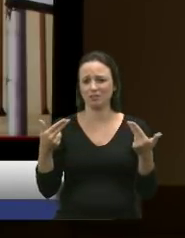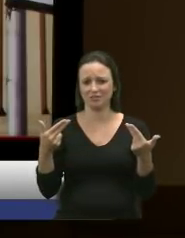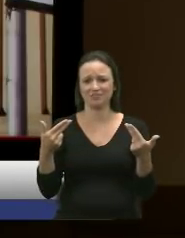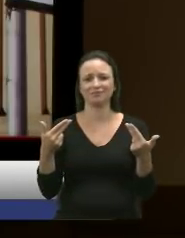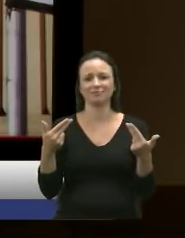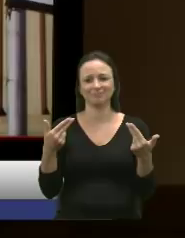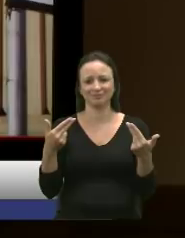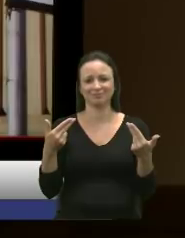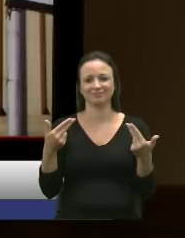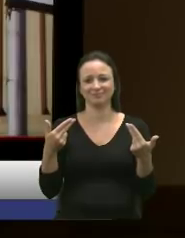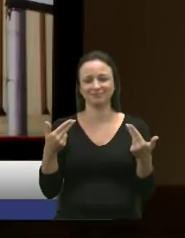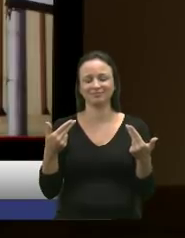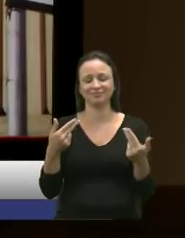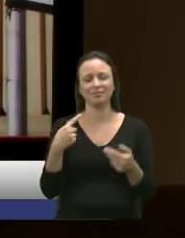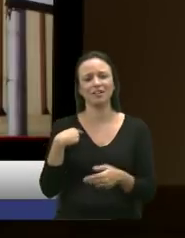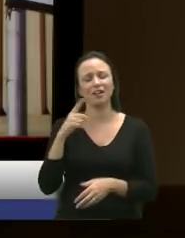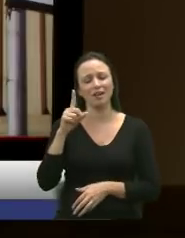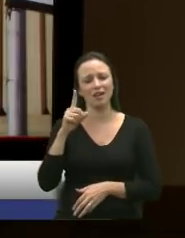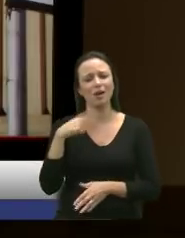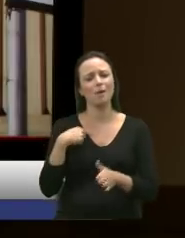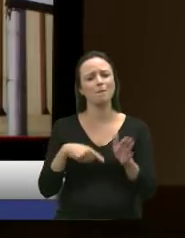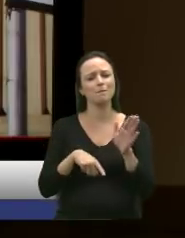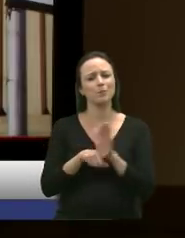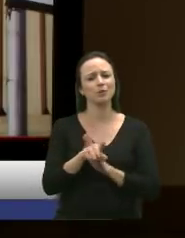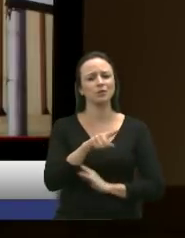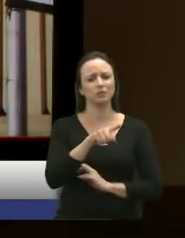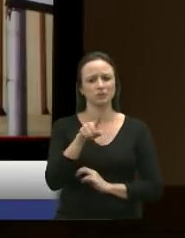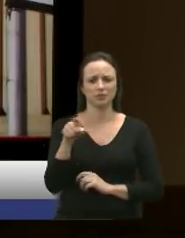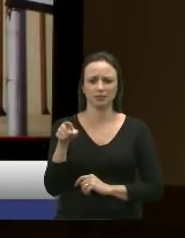eu me permito perguntar a vocês,